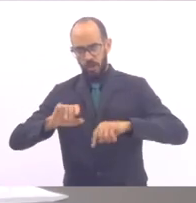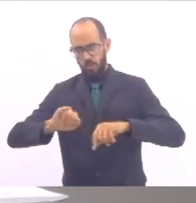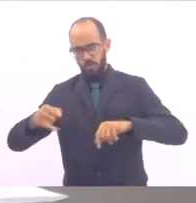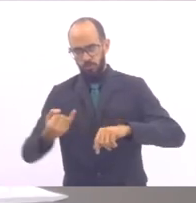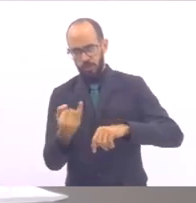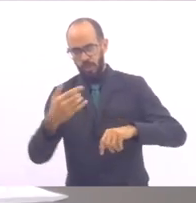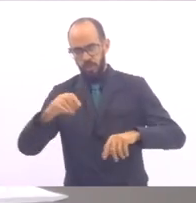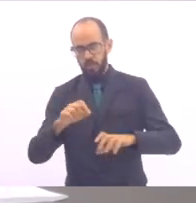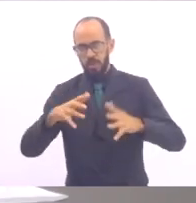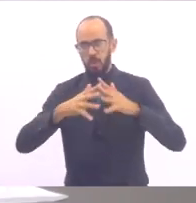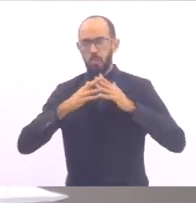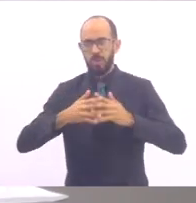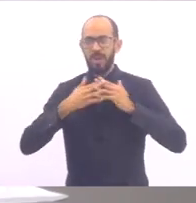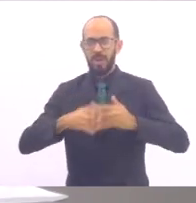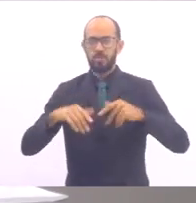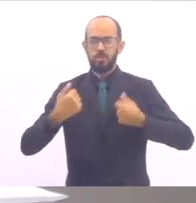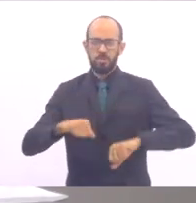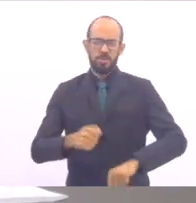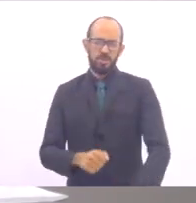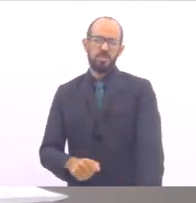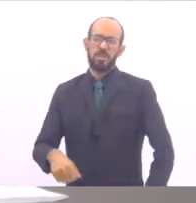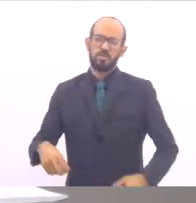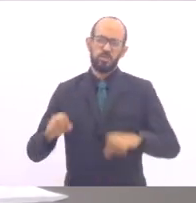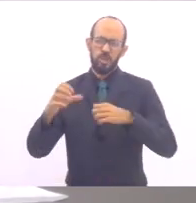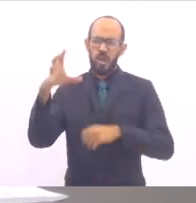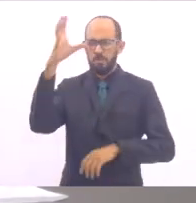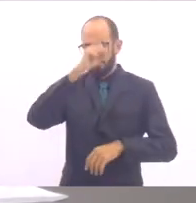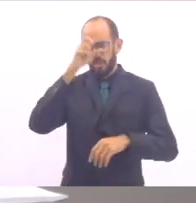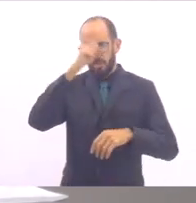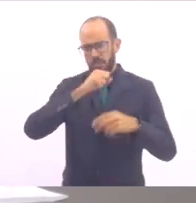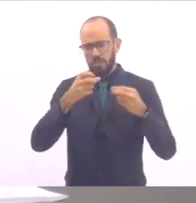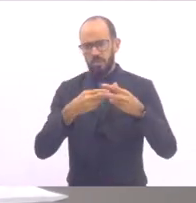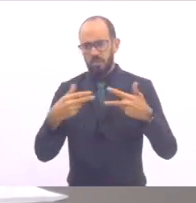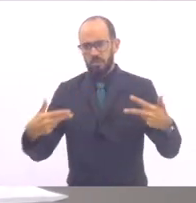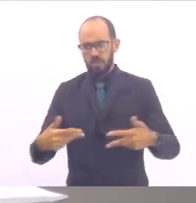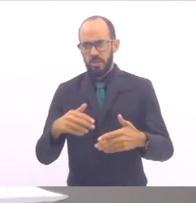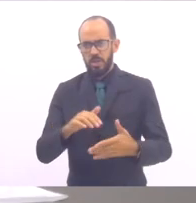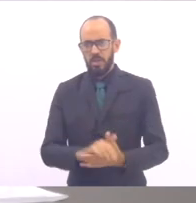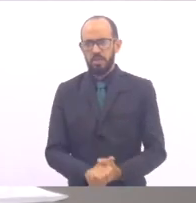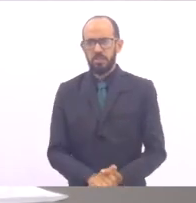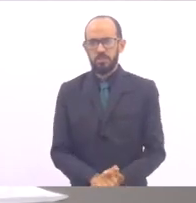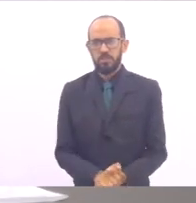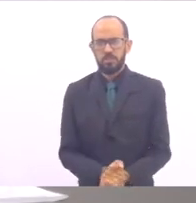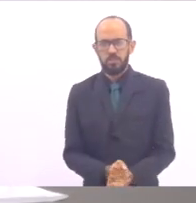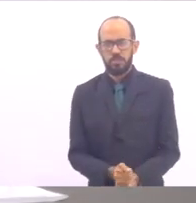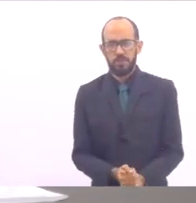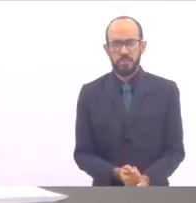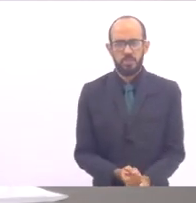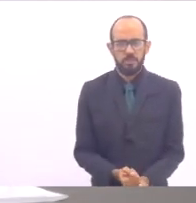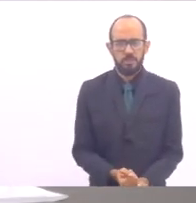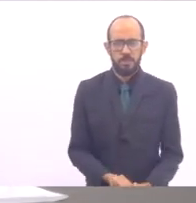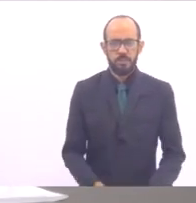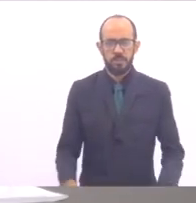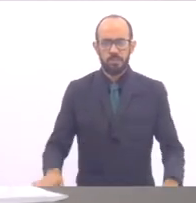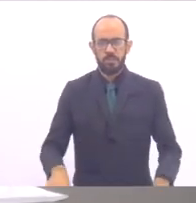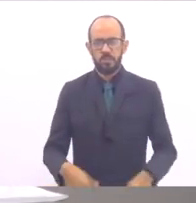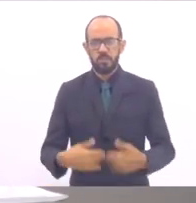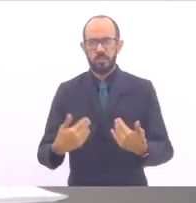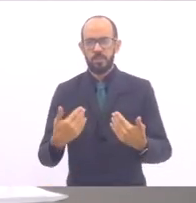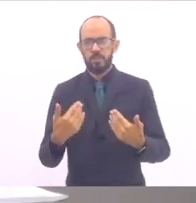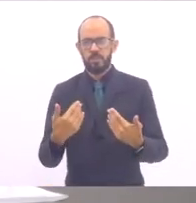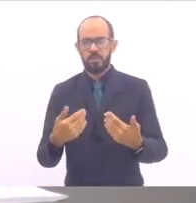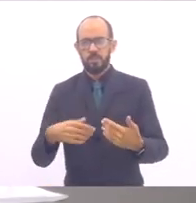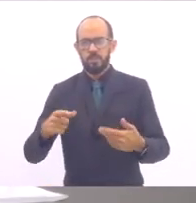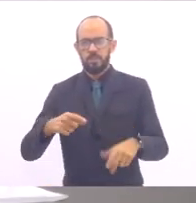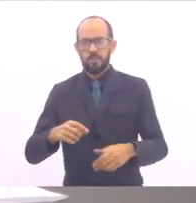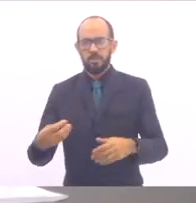complicada, porque envolve educação, né? E a gente está aqui falando sobre muita coisa, mas sem educação ambiental, a gente não vai conseguir